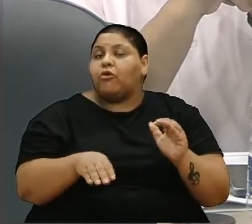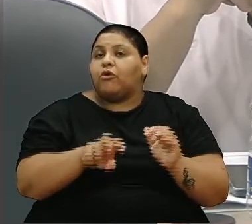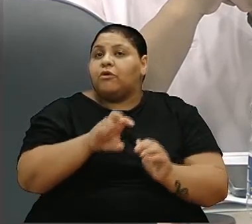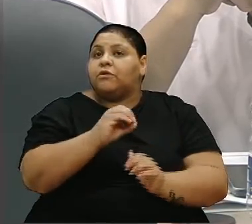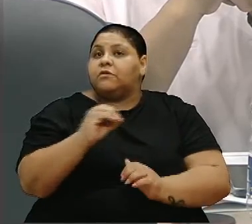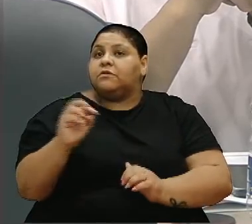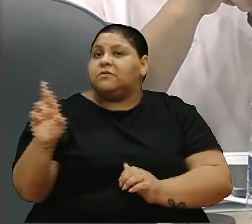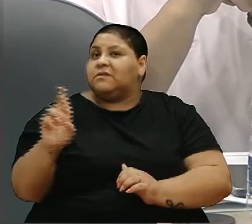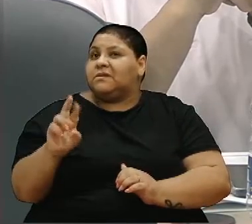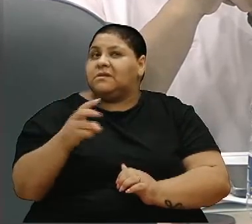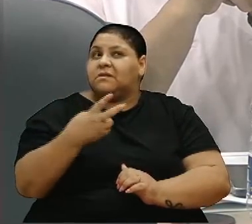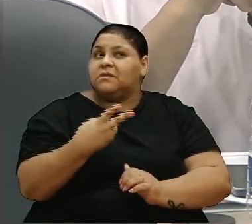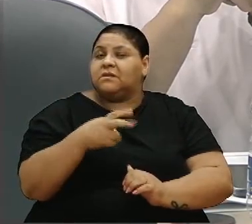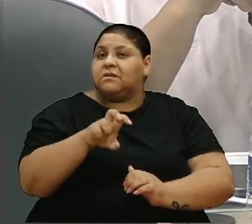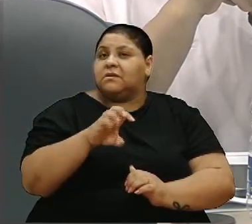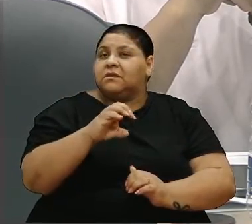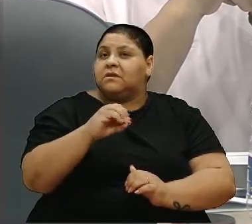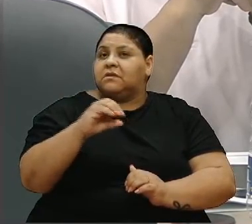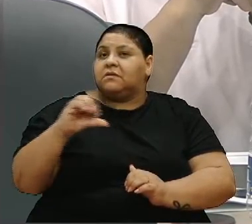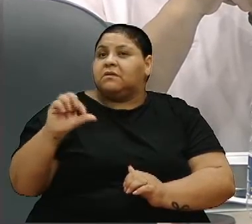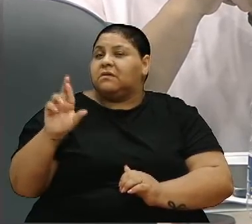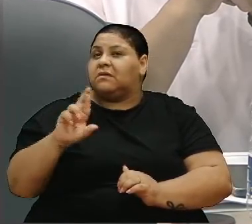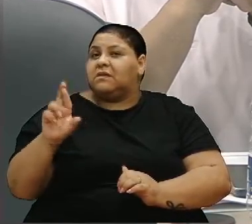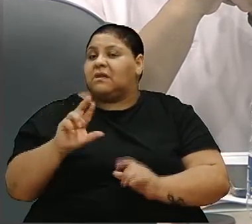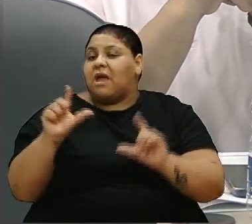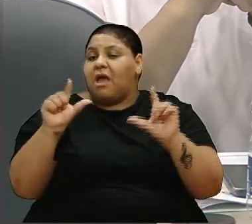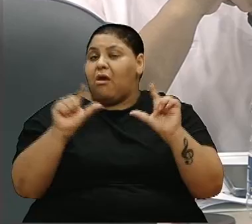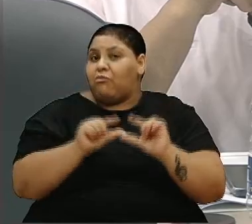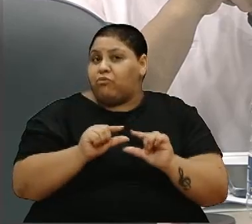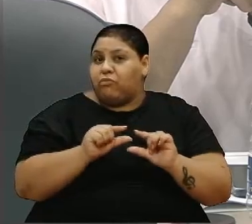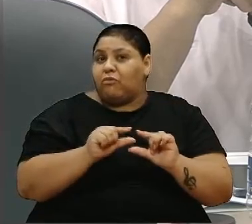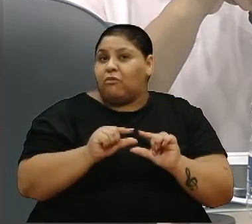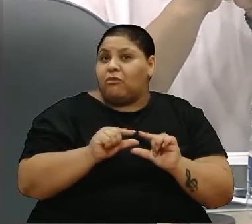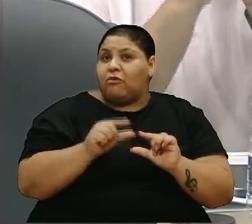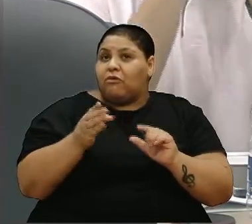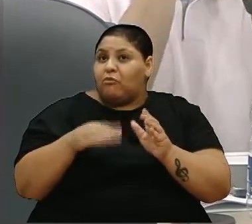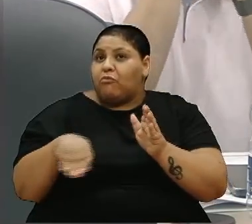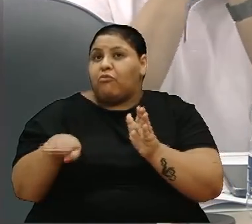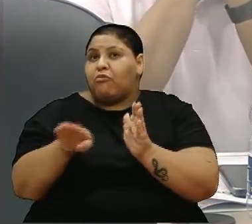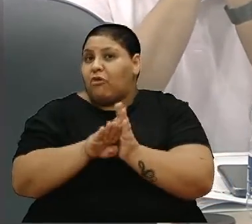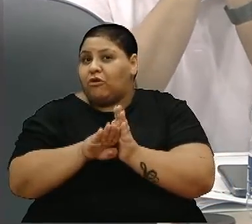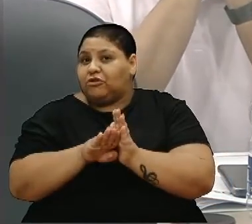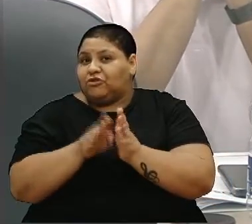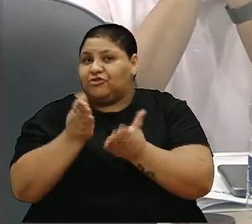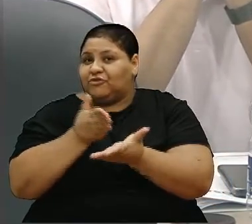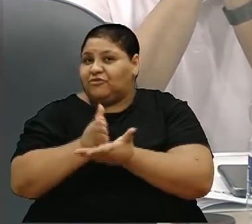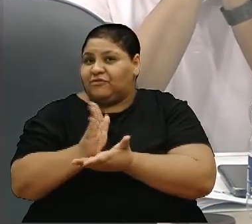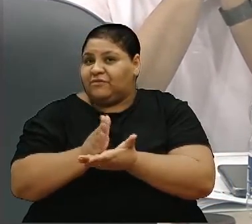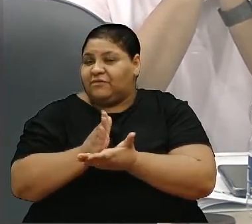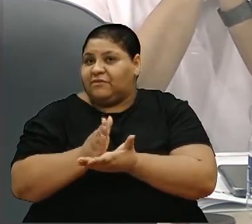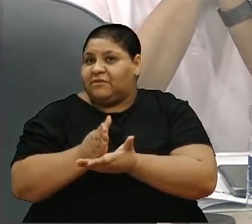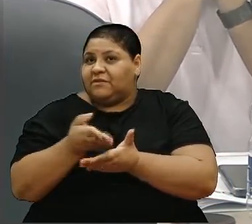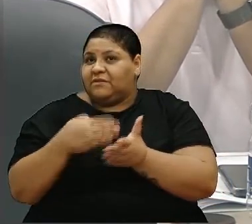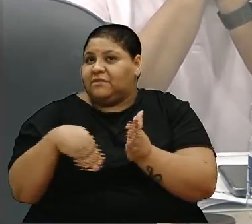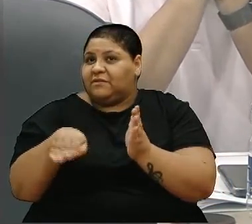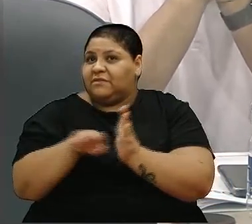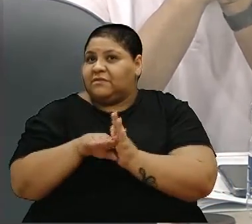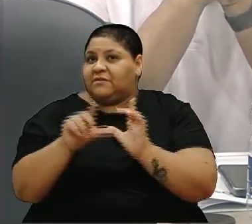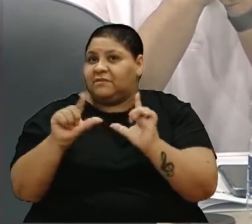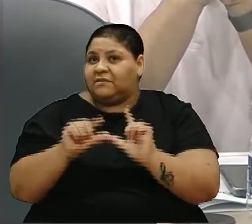mil reais, 509 mil reais, ele é muito pequeno e que pode chegar, e eu digo para vocês, não vai chegar a metade, é muito